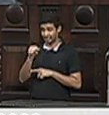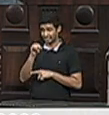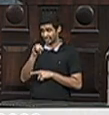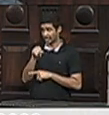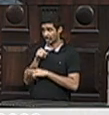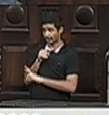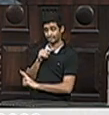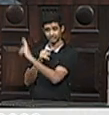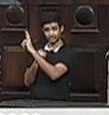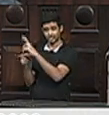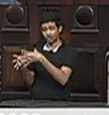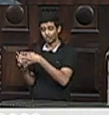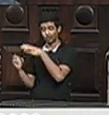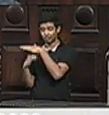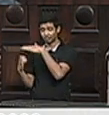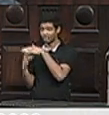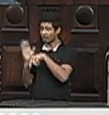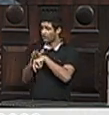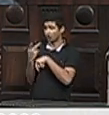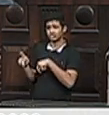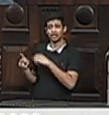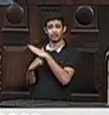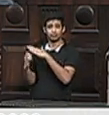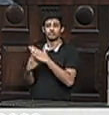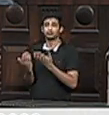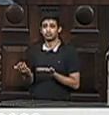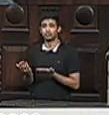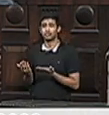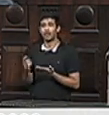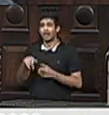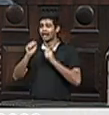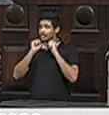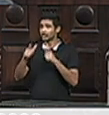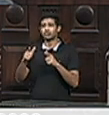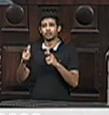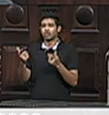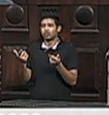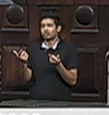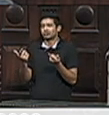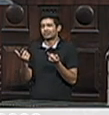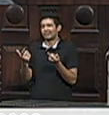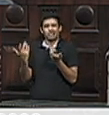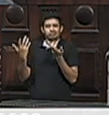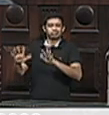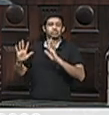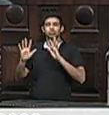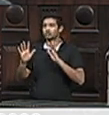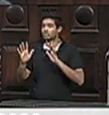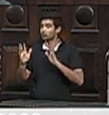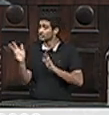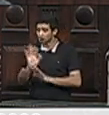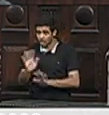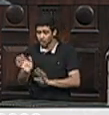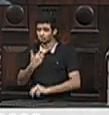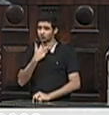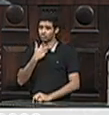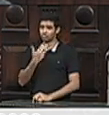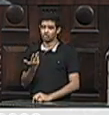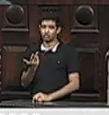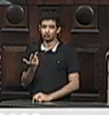Renda são os próprios trabalhadores, que vão discutir quais são as entidades que melhor representam. Quem